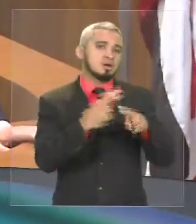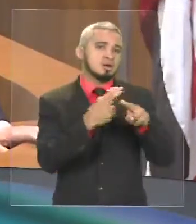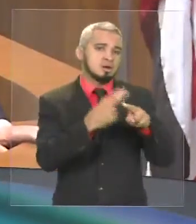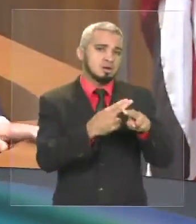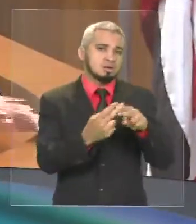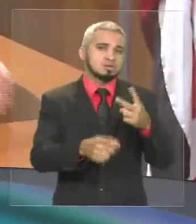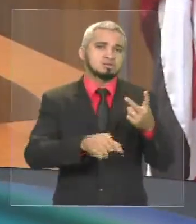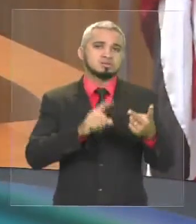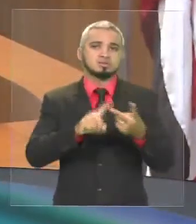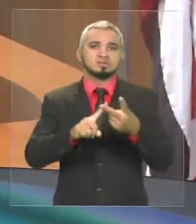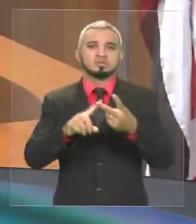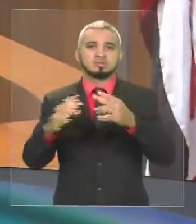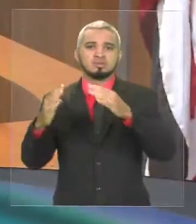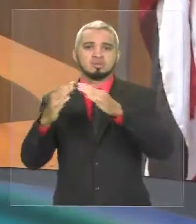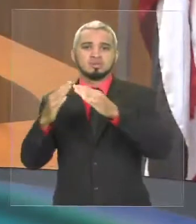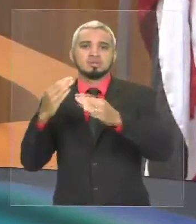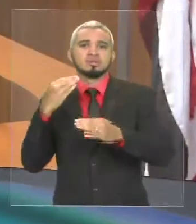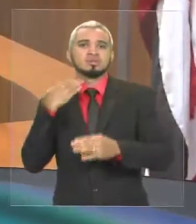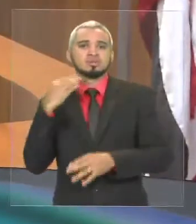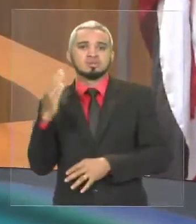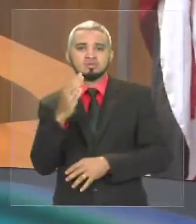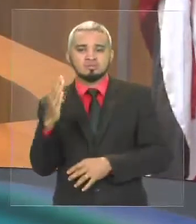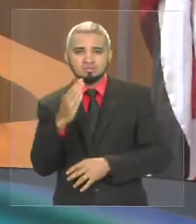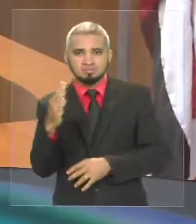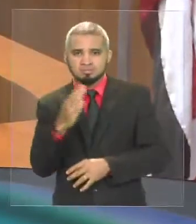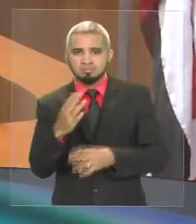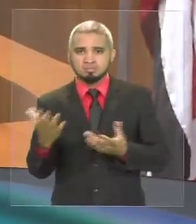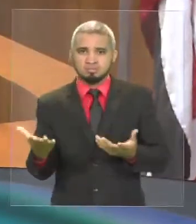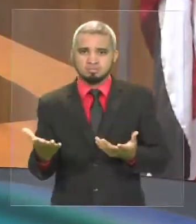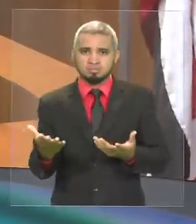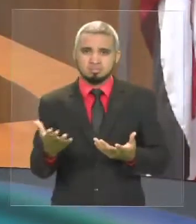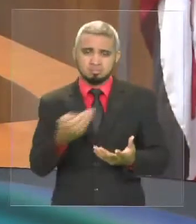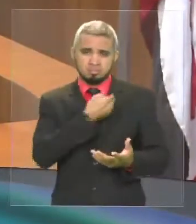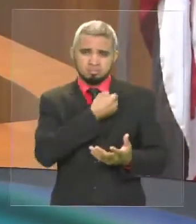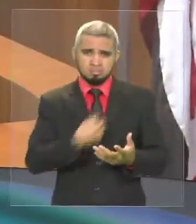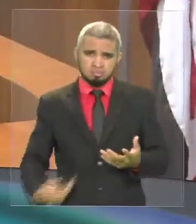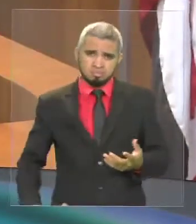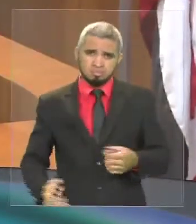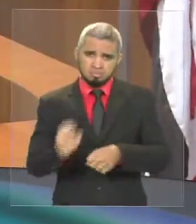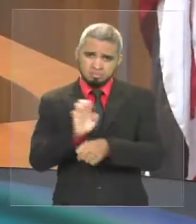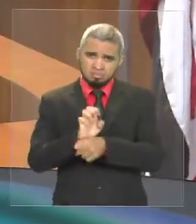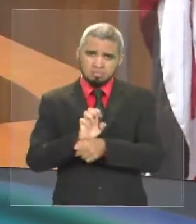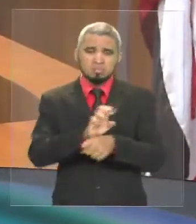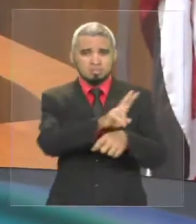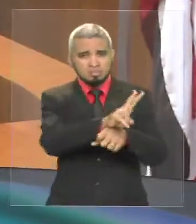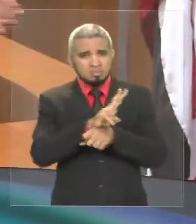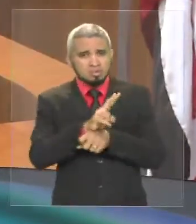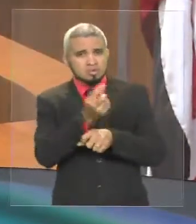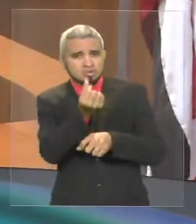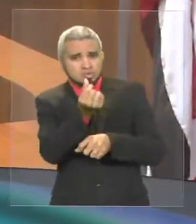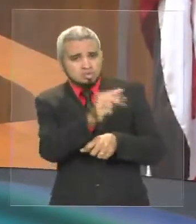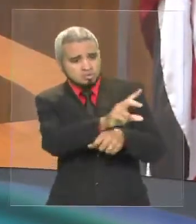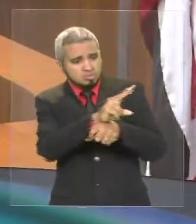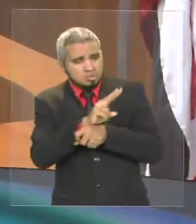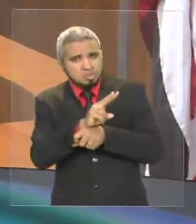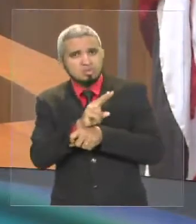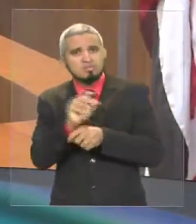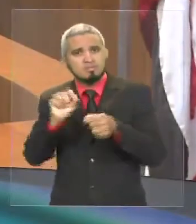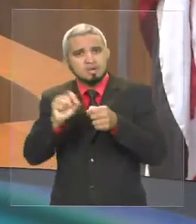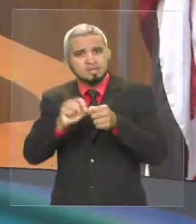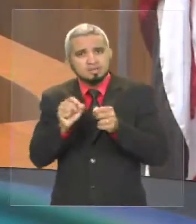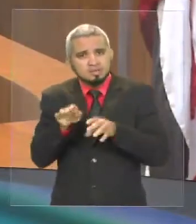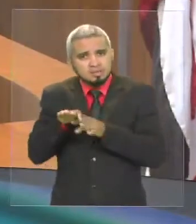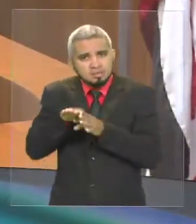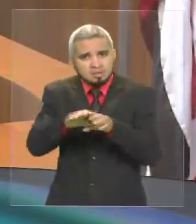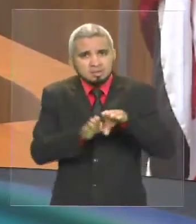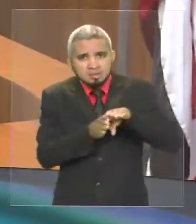Brasil. Por que o governo do Estado não utiliza o dinheiro dos empréstimos para poder fazer as obras de drenagem? E aí